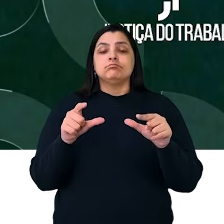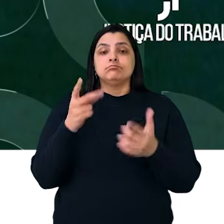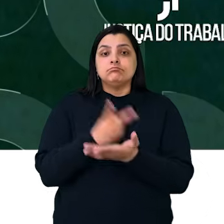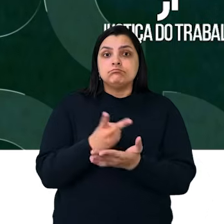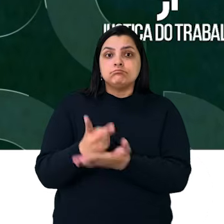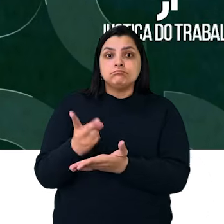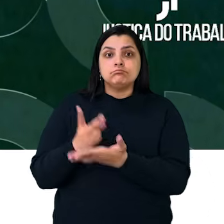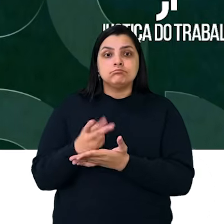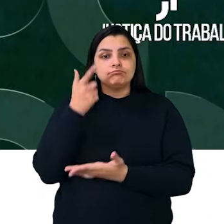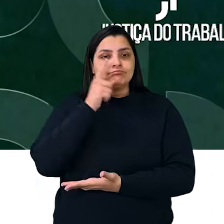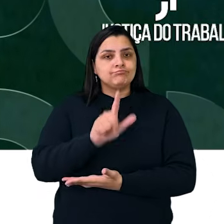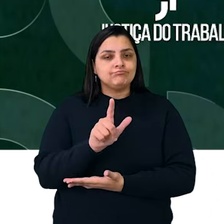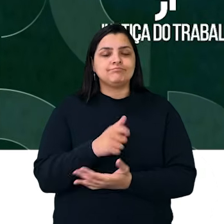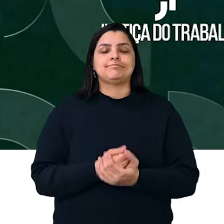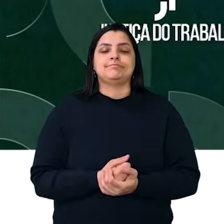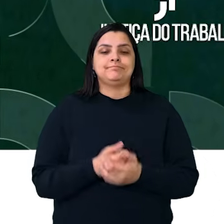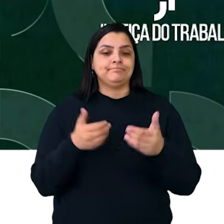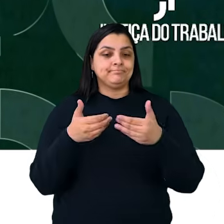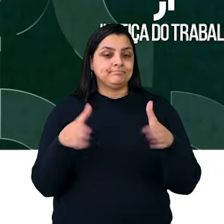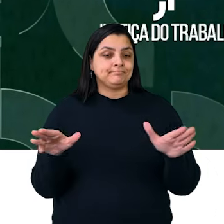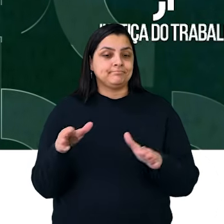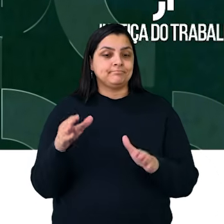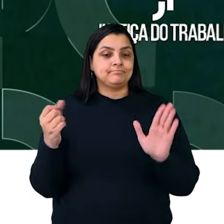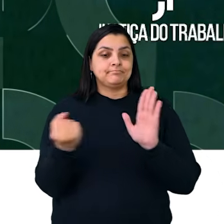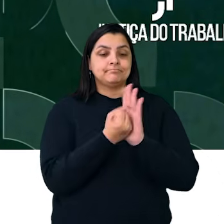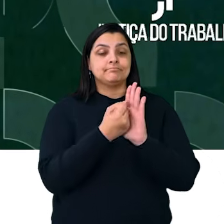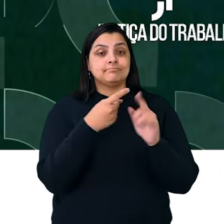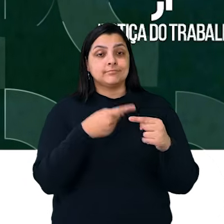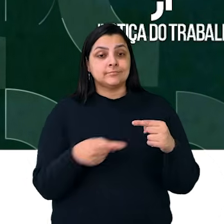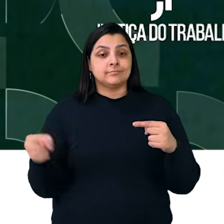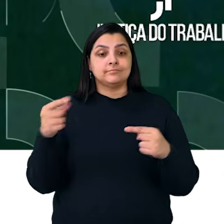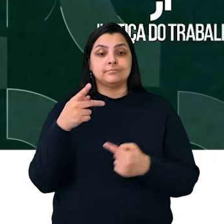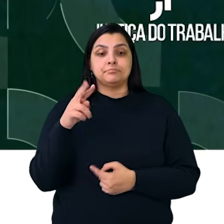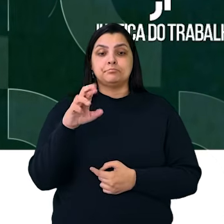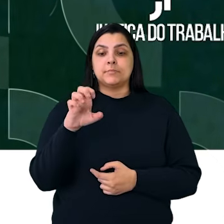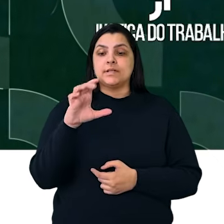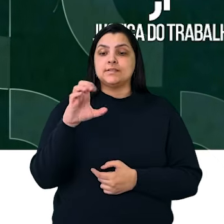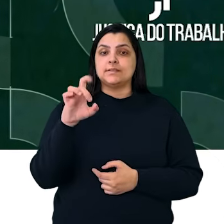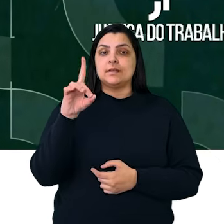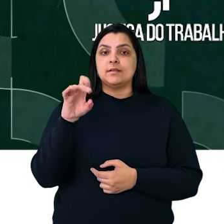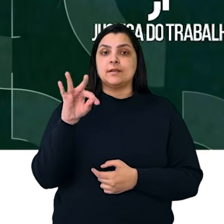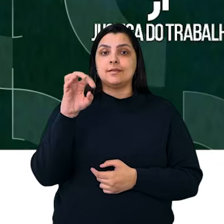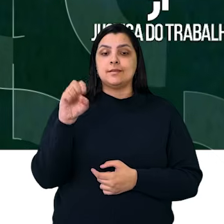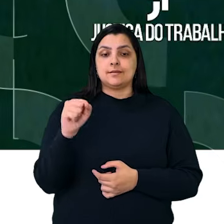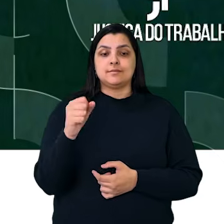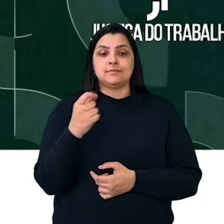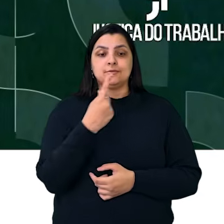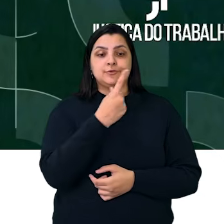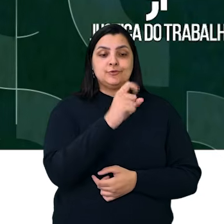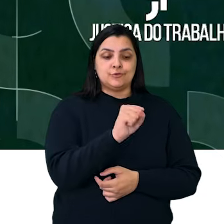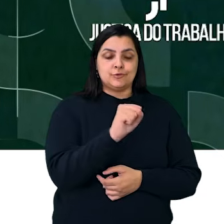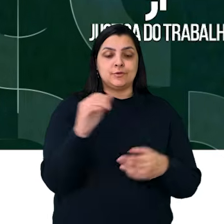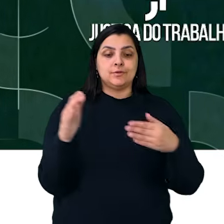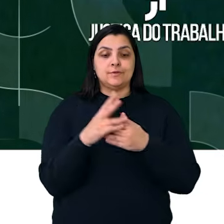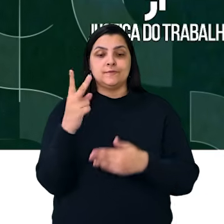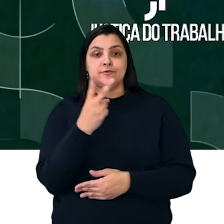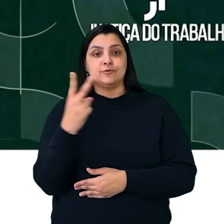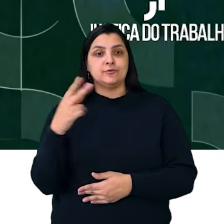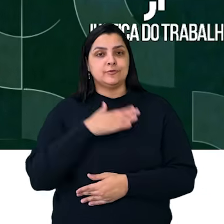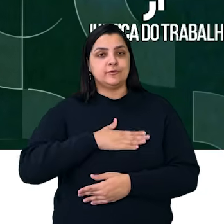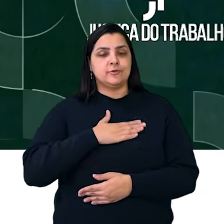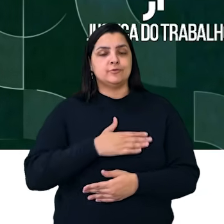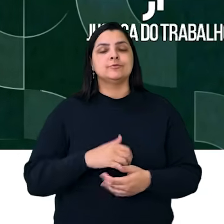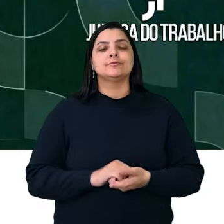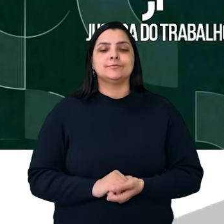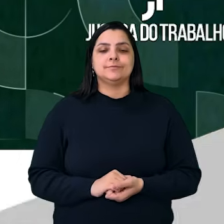de demandas repetitivas. O lançamento está marcado para a Semana Nacional de Precedentes, que vai ser realizada entre 18 e 22